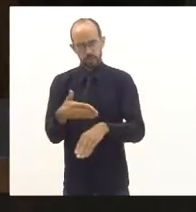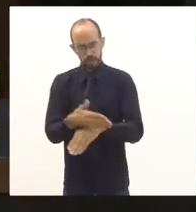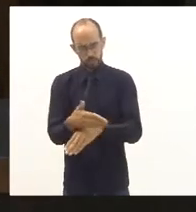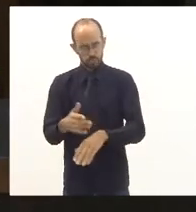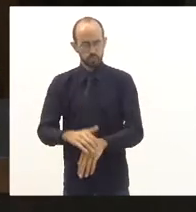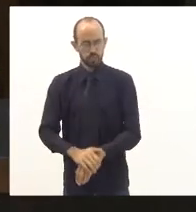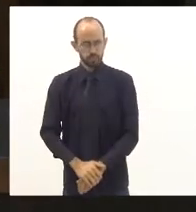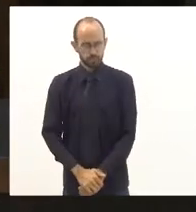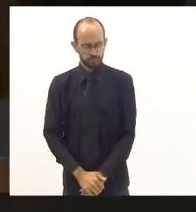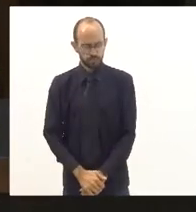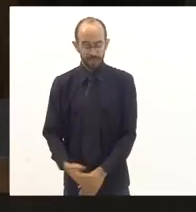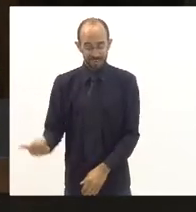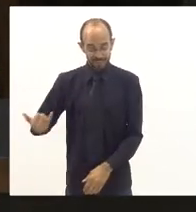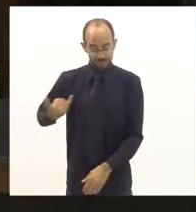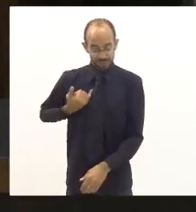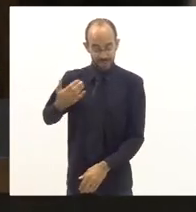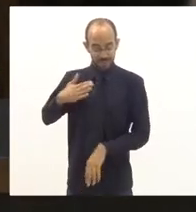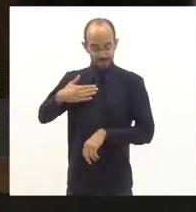terminando.